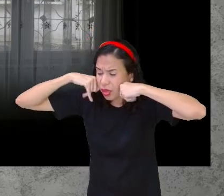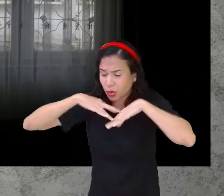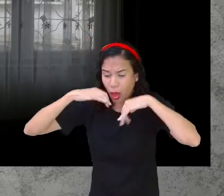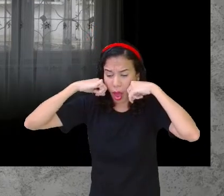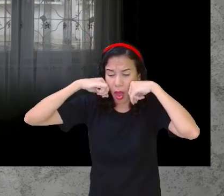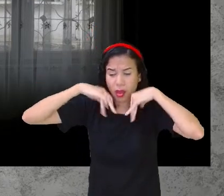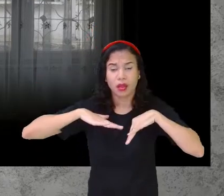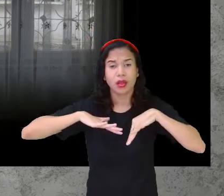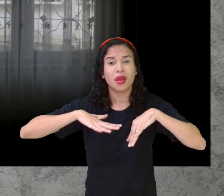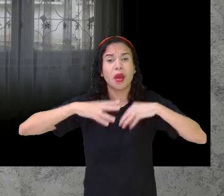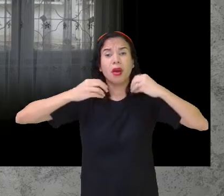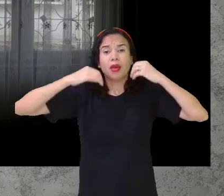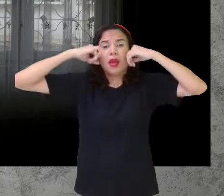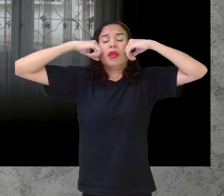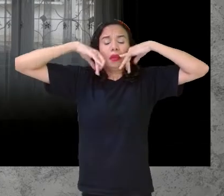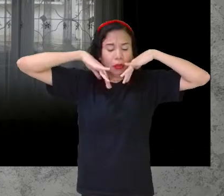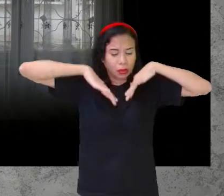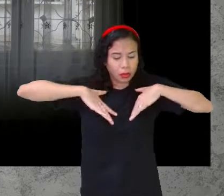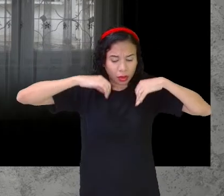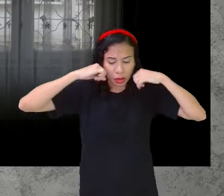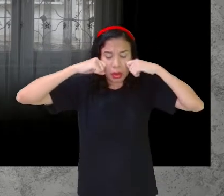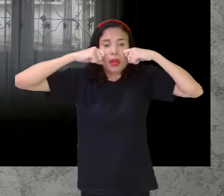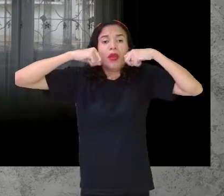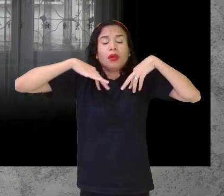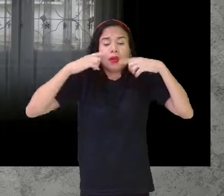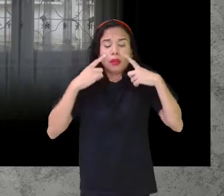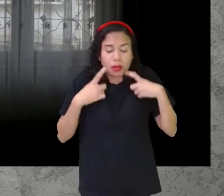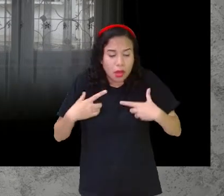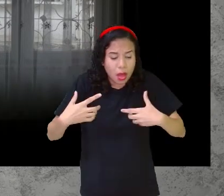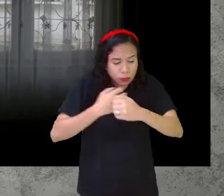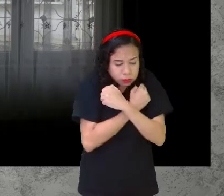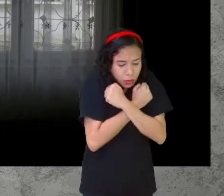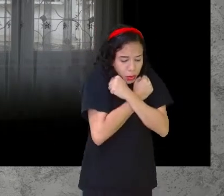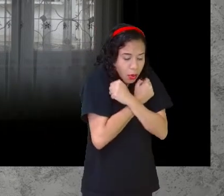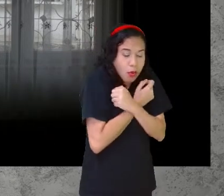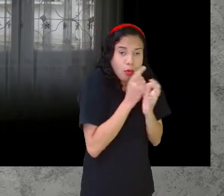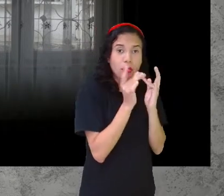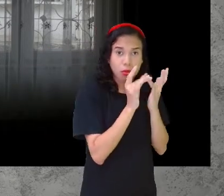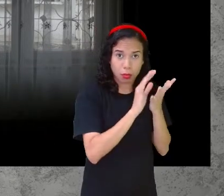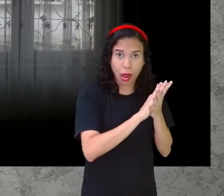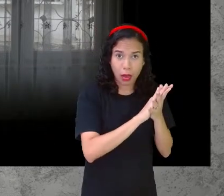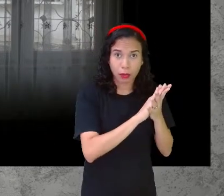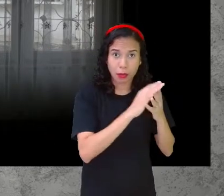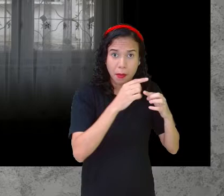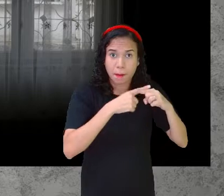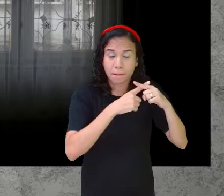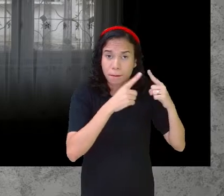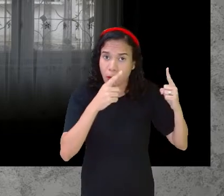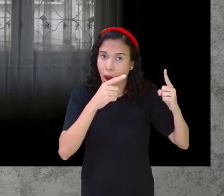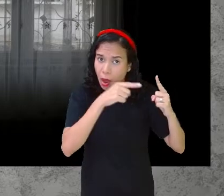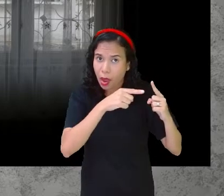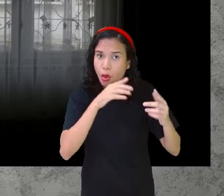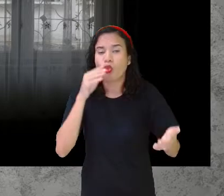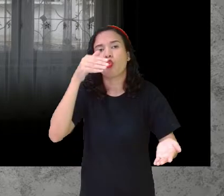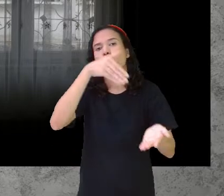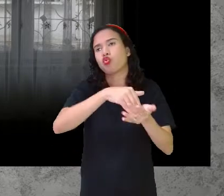Depois, os soluços foram diminuindo e ela ficou abraçada com Jordão. Esse foi o